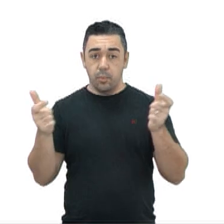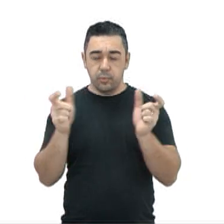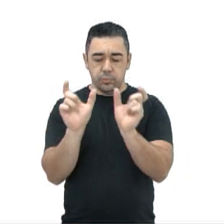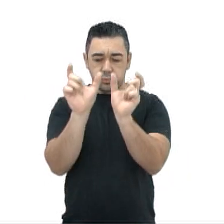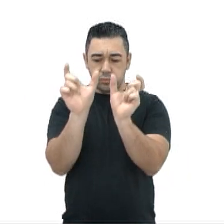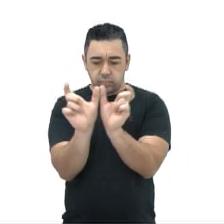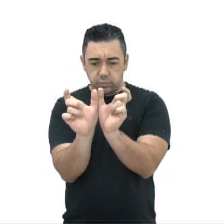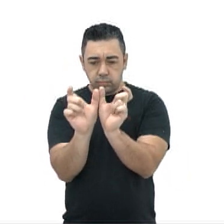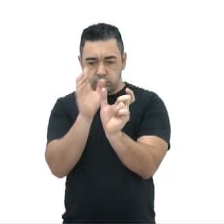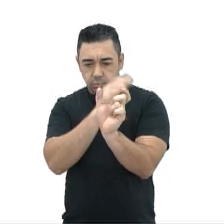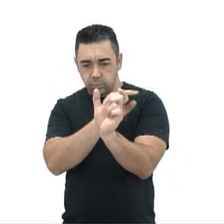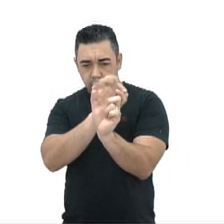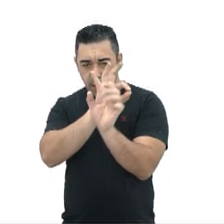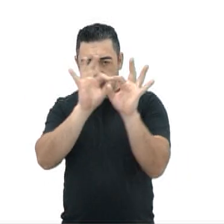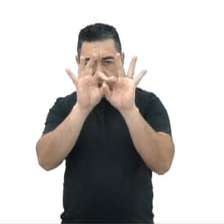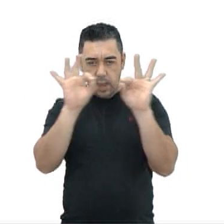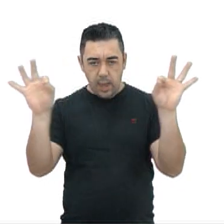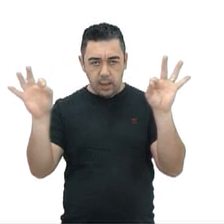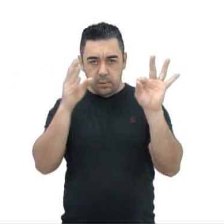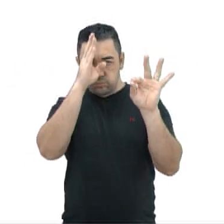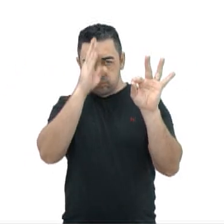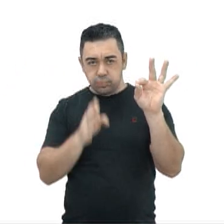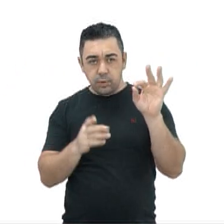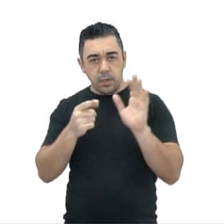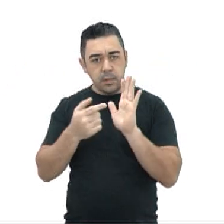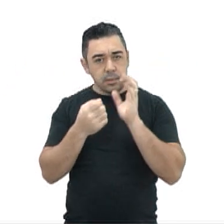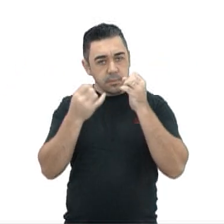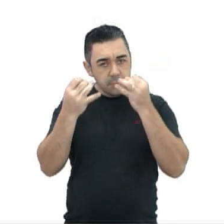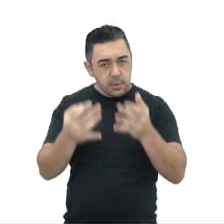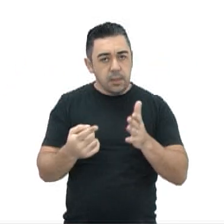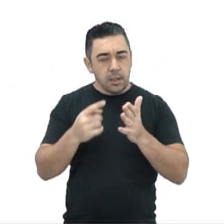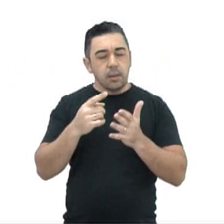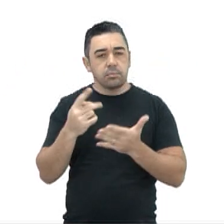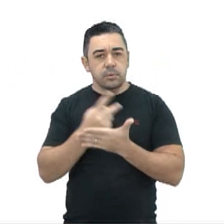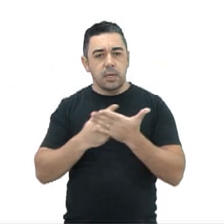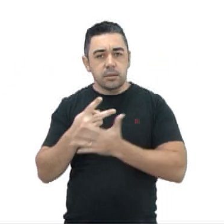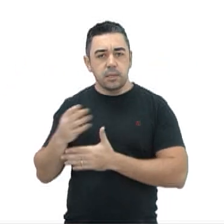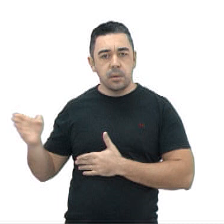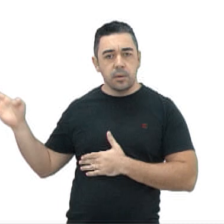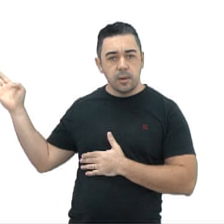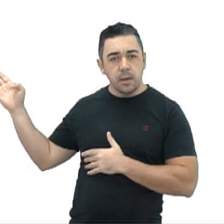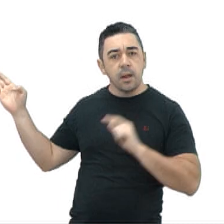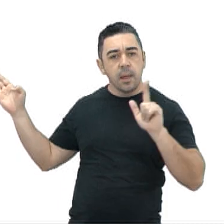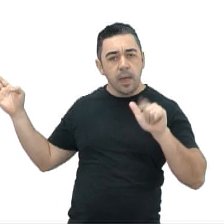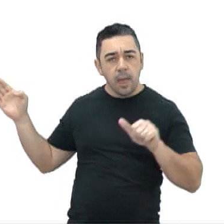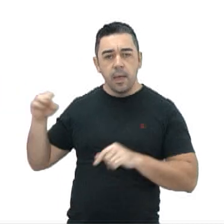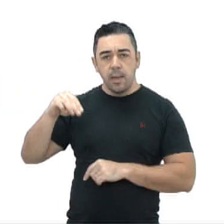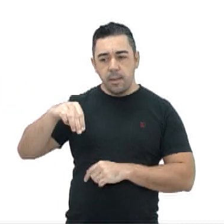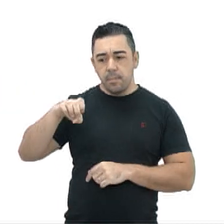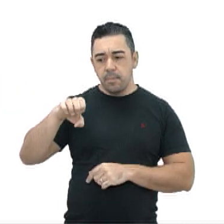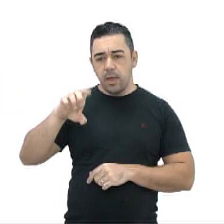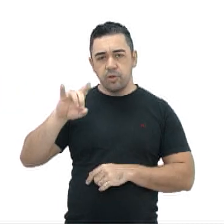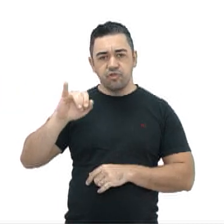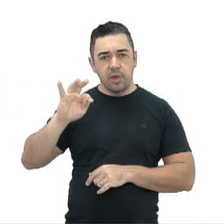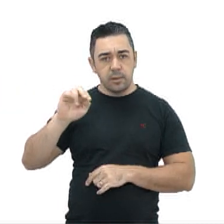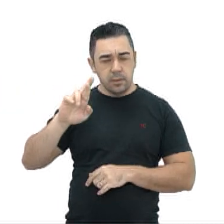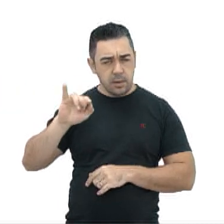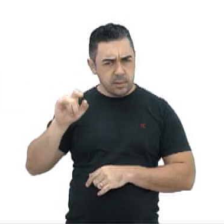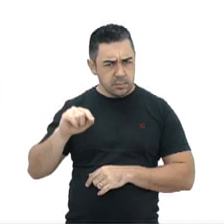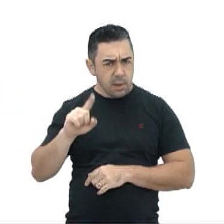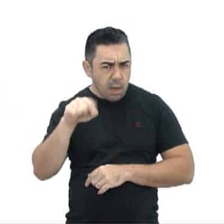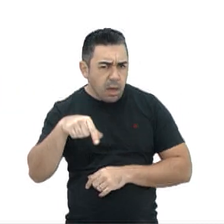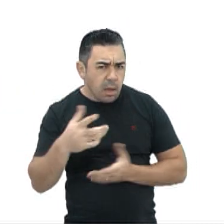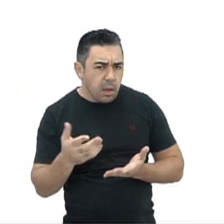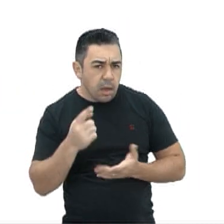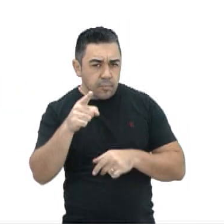reta congruentes. Logo, conforme o desenho, podemos dizer que é um caso de mediatriz. Será? Eu